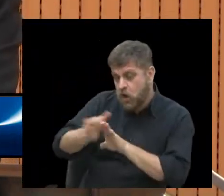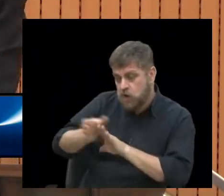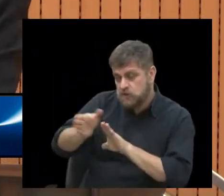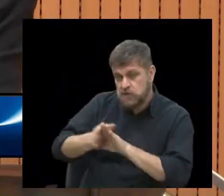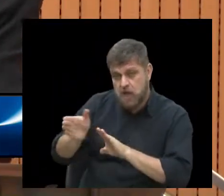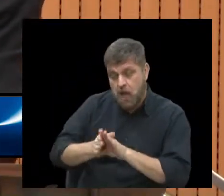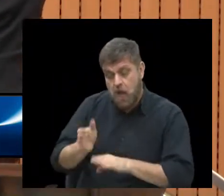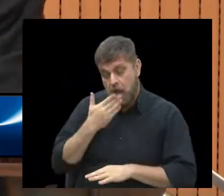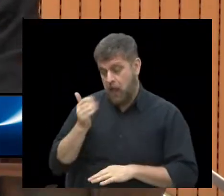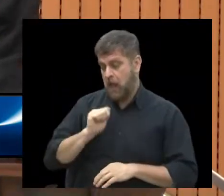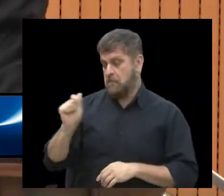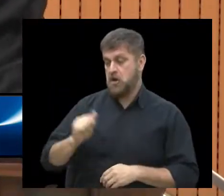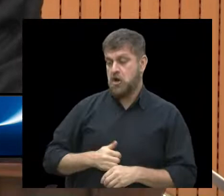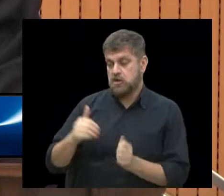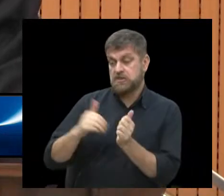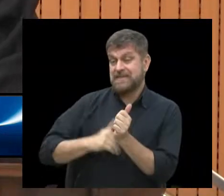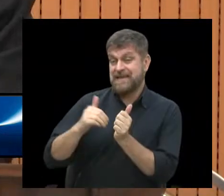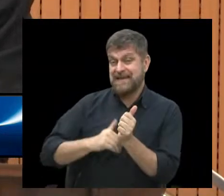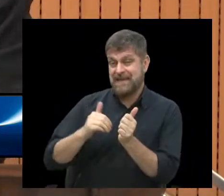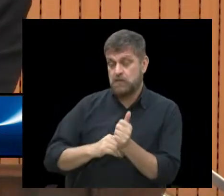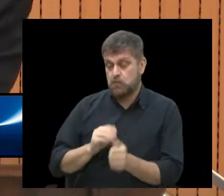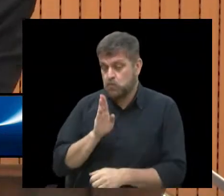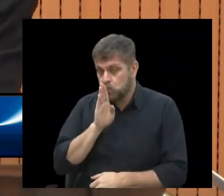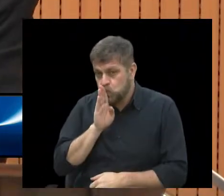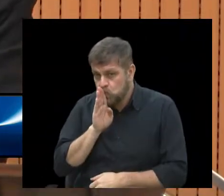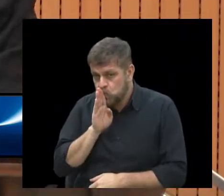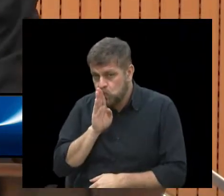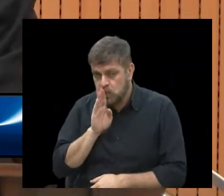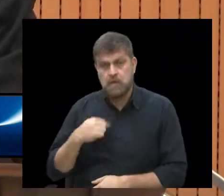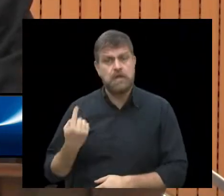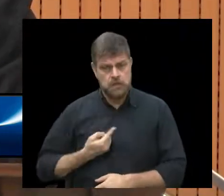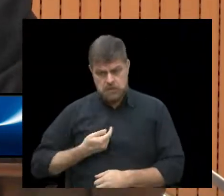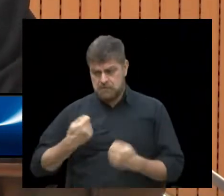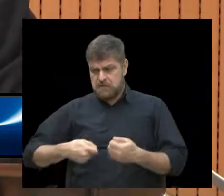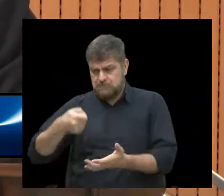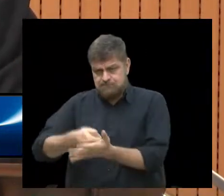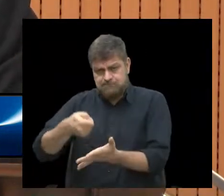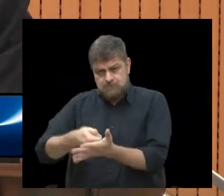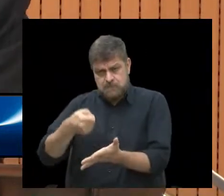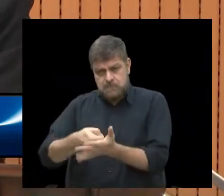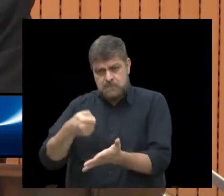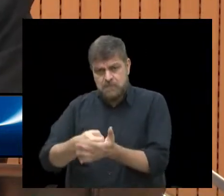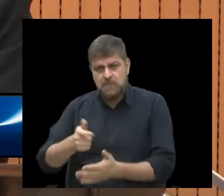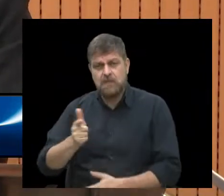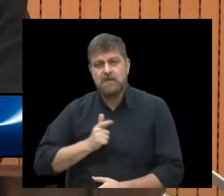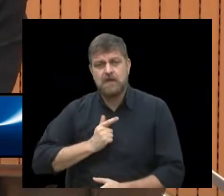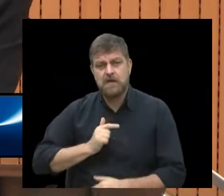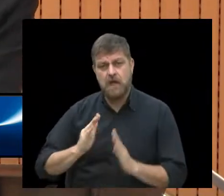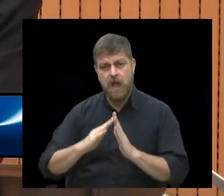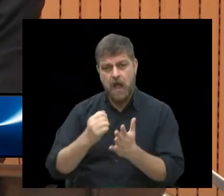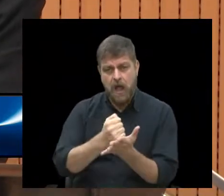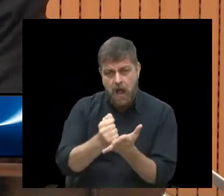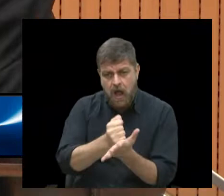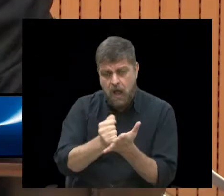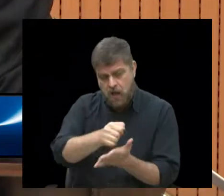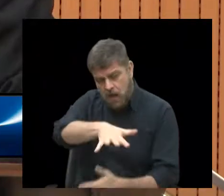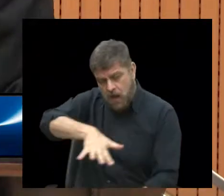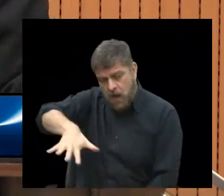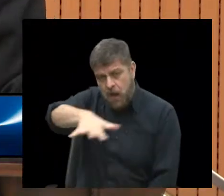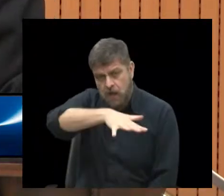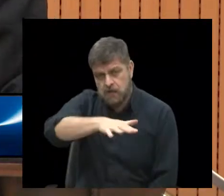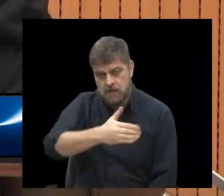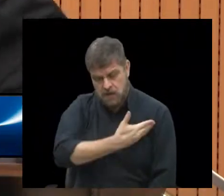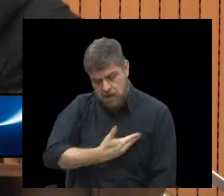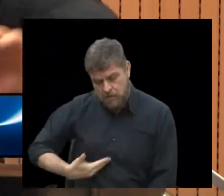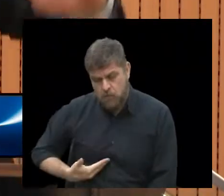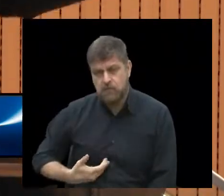que isso não deve acontecer. A gente tem que garantir que as farmácias da rede básica de